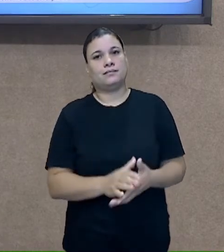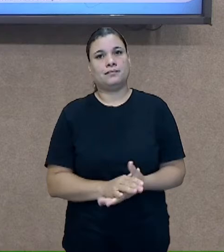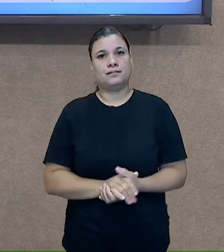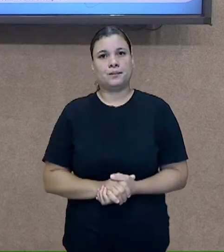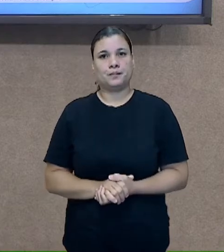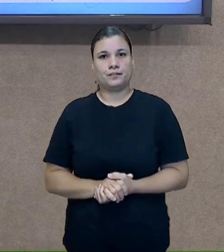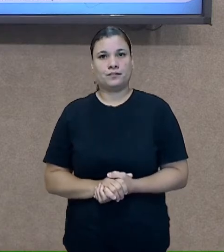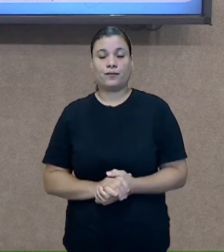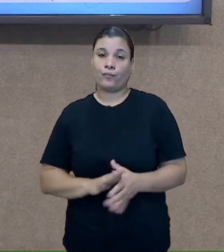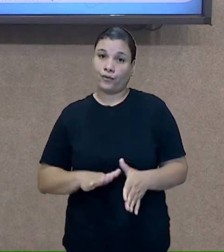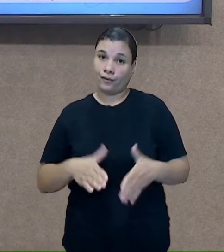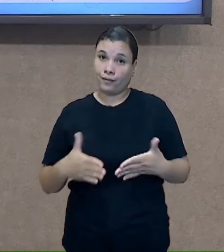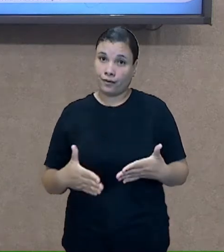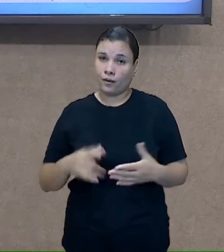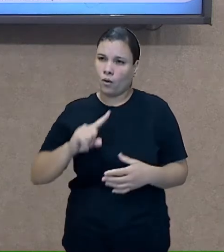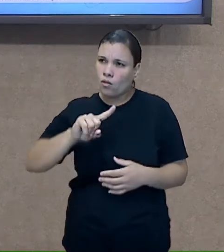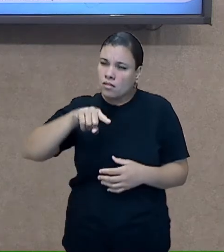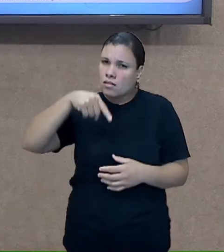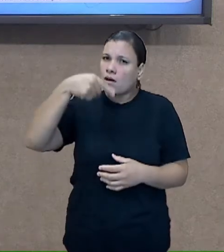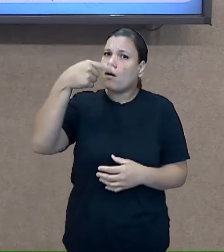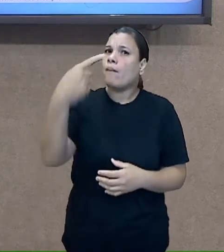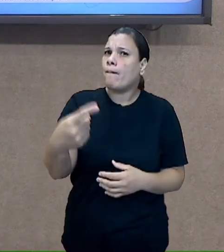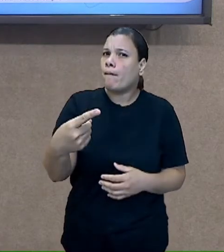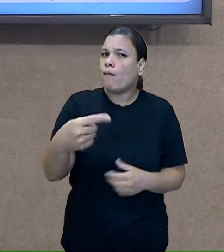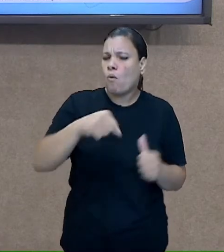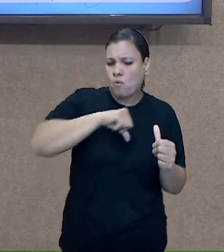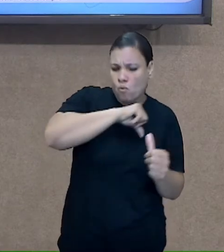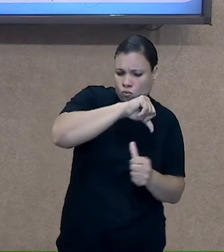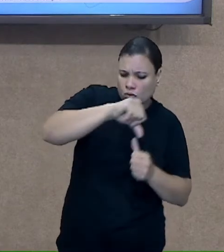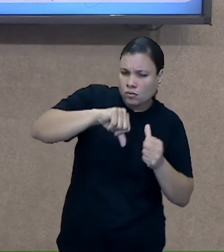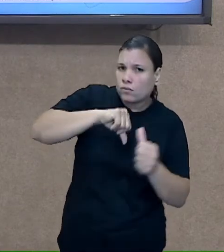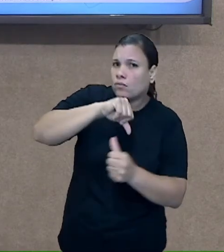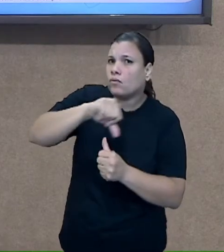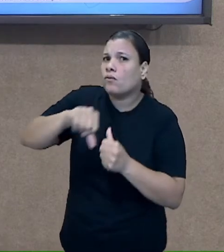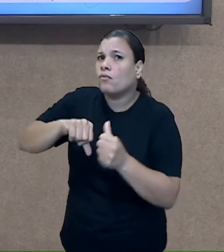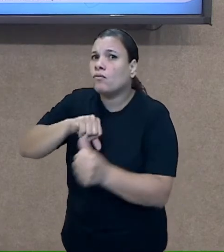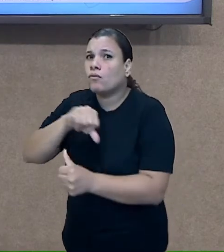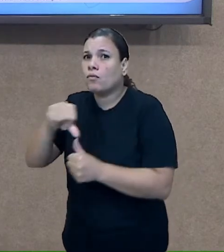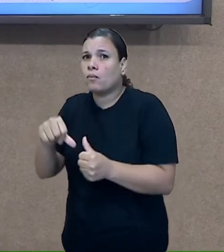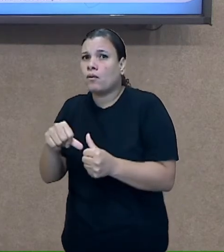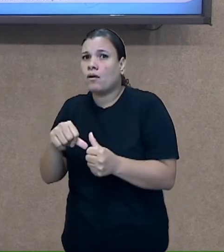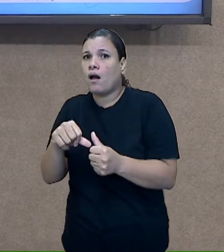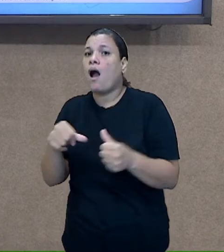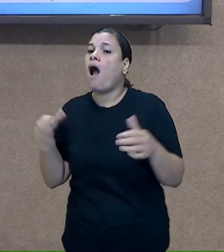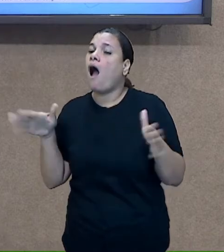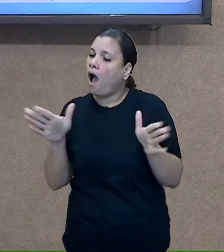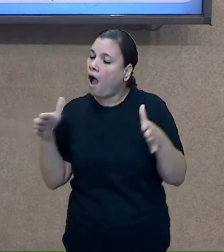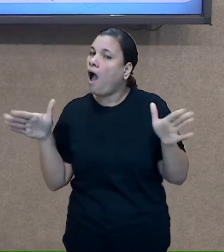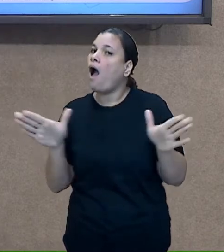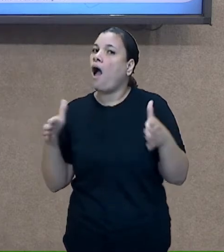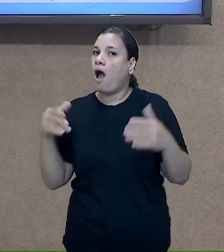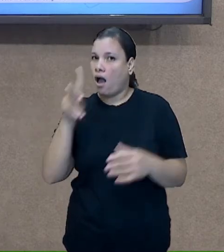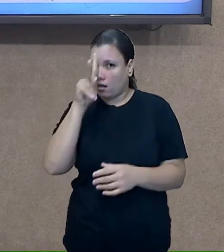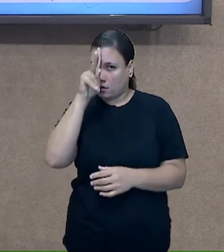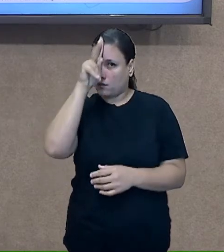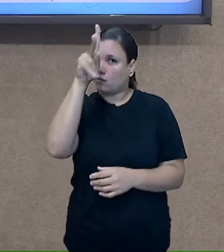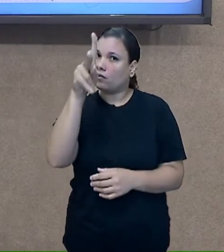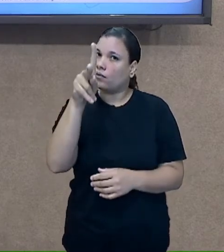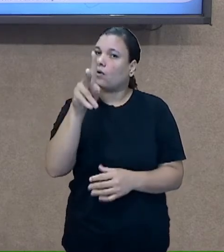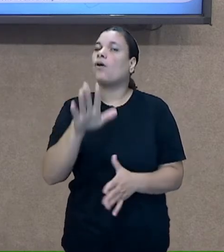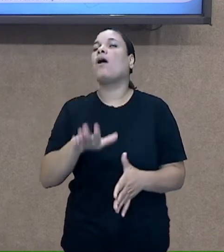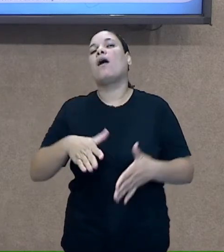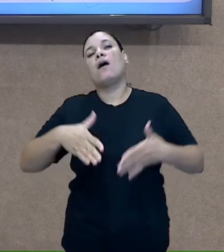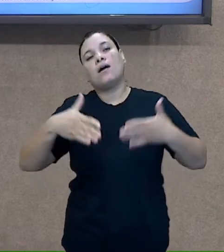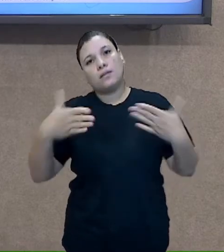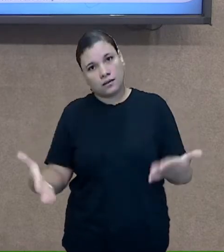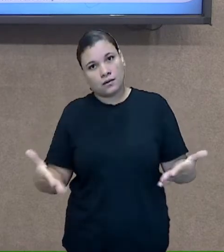Então, depois que essa asa passa por esse processo de secagem, aí sim esse novo ser vivo sai